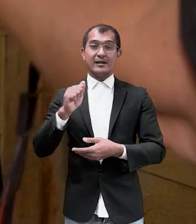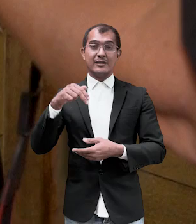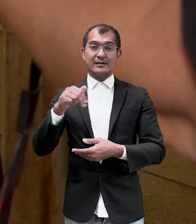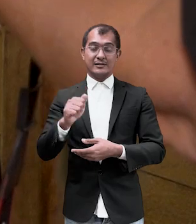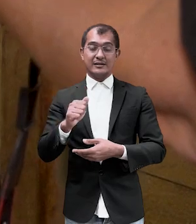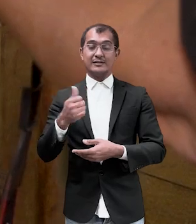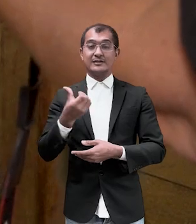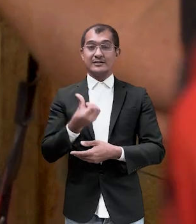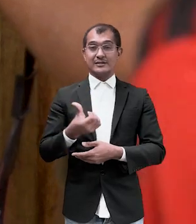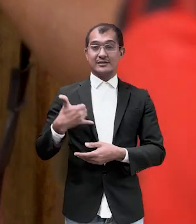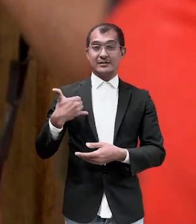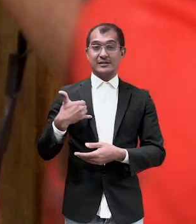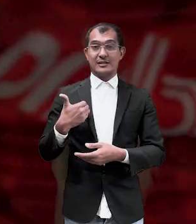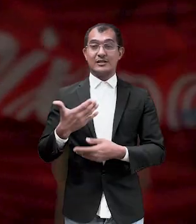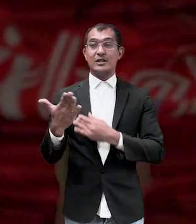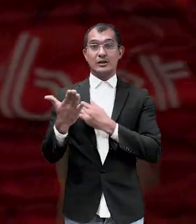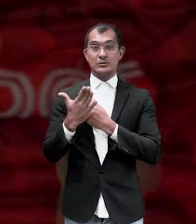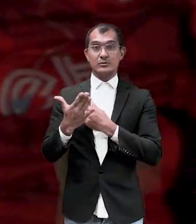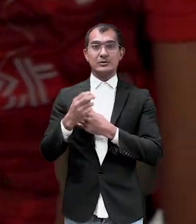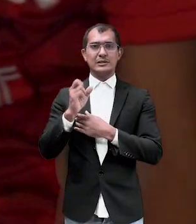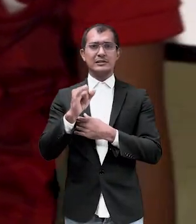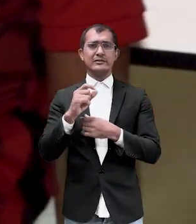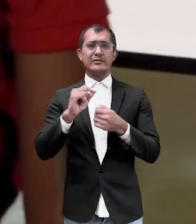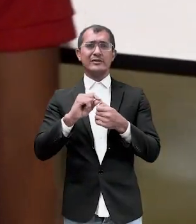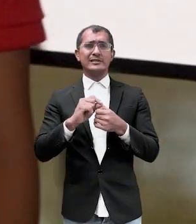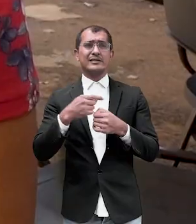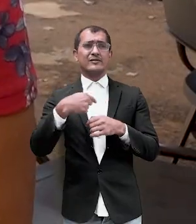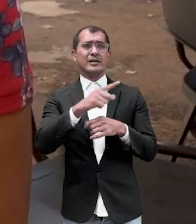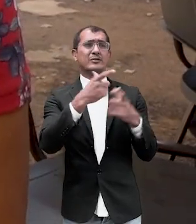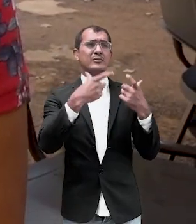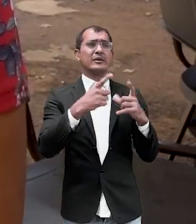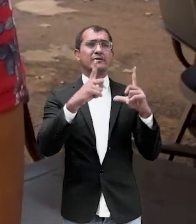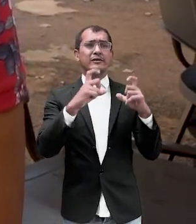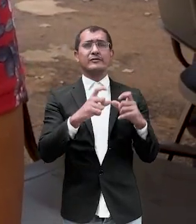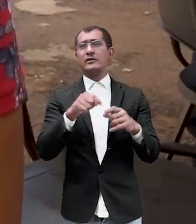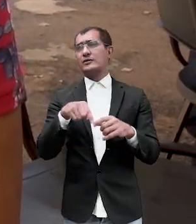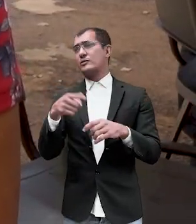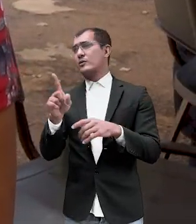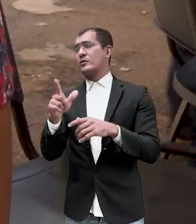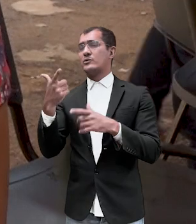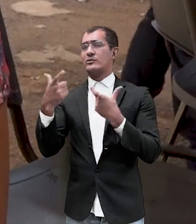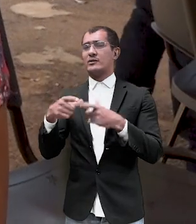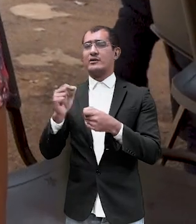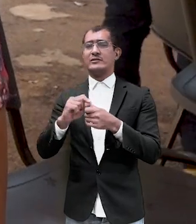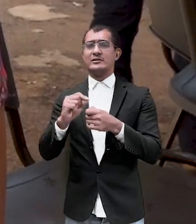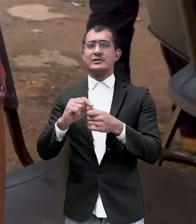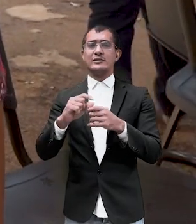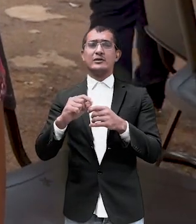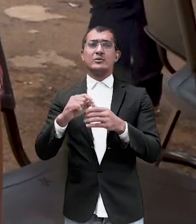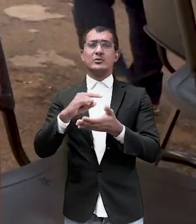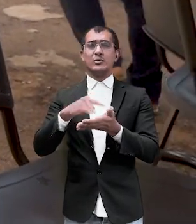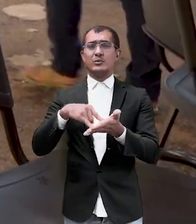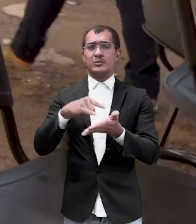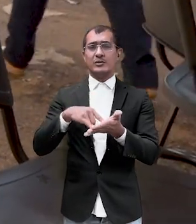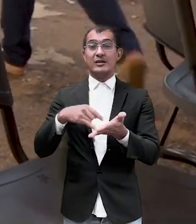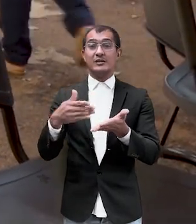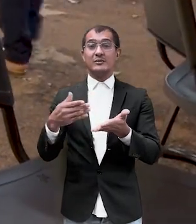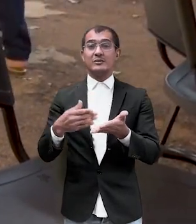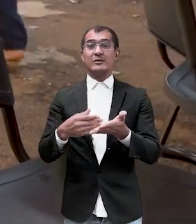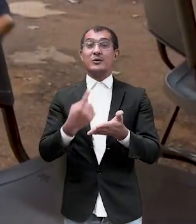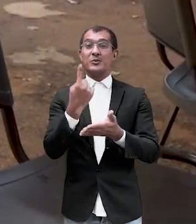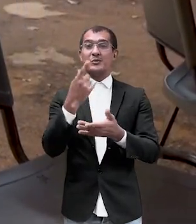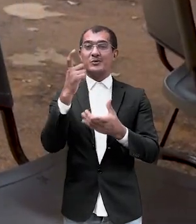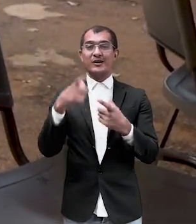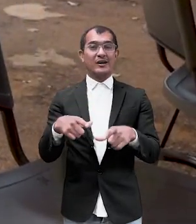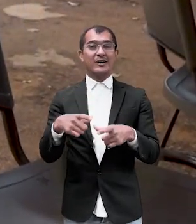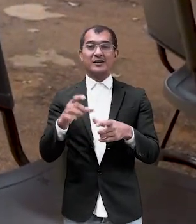filhos Miguel de 1 ano e Ana Luisa de seis ajuda né que se a gente for fazer você tem que ir num canto tirar fotos tem que ir no